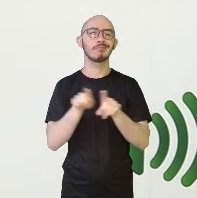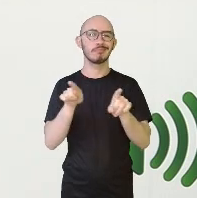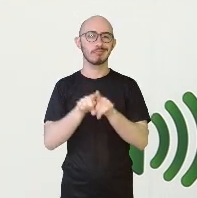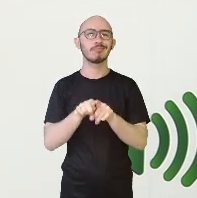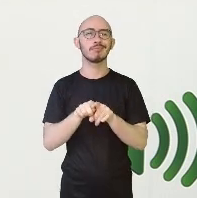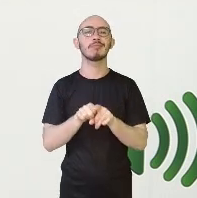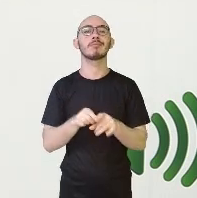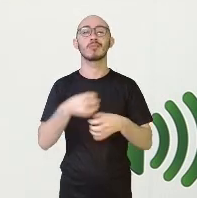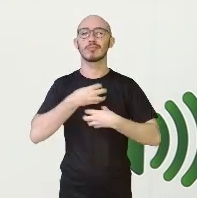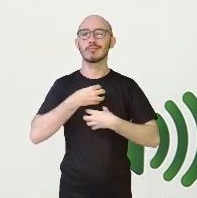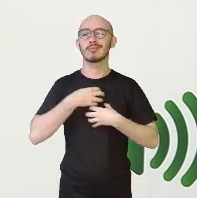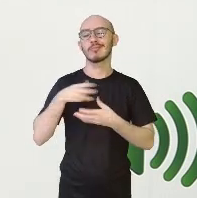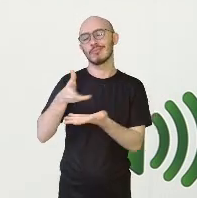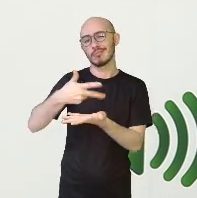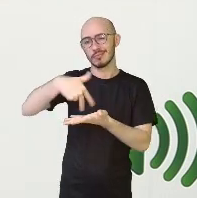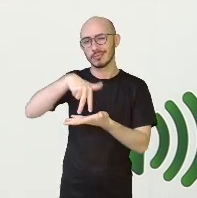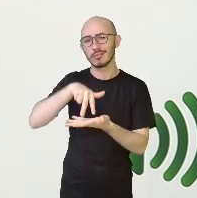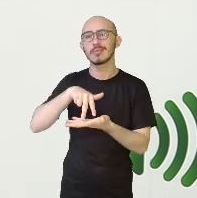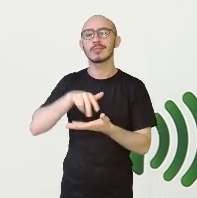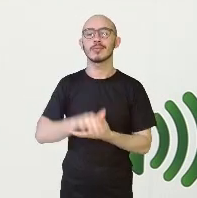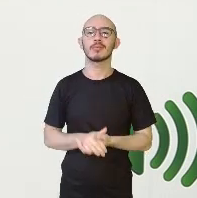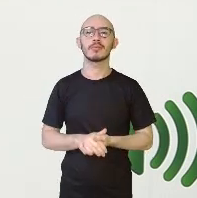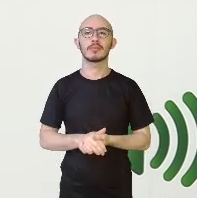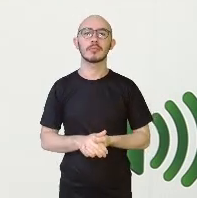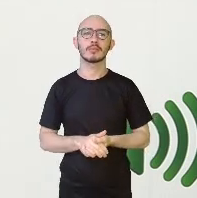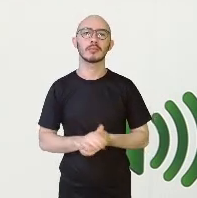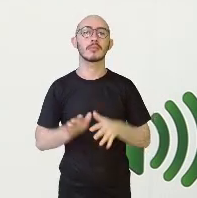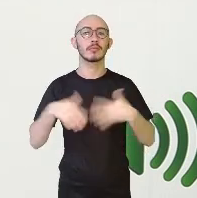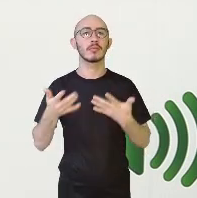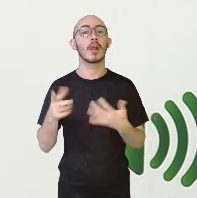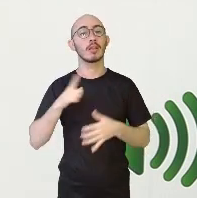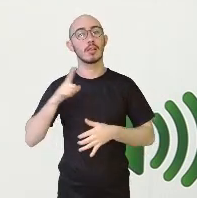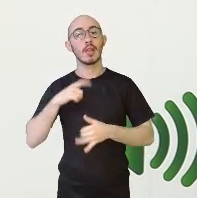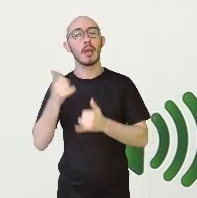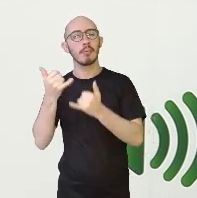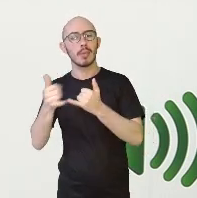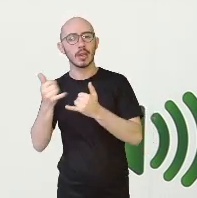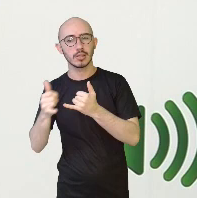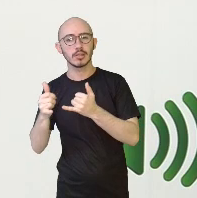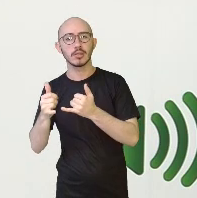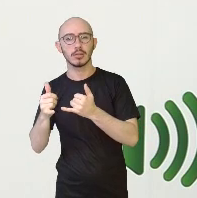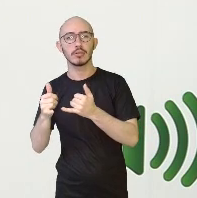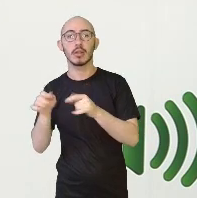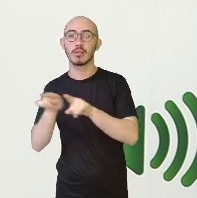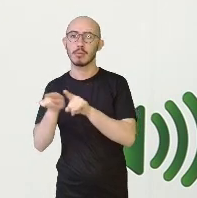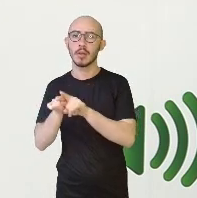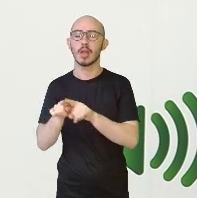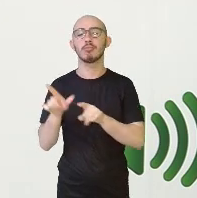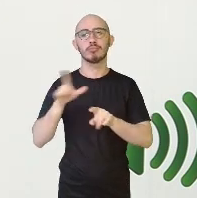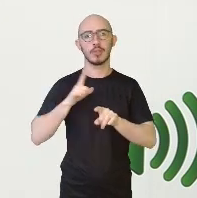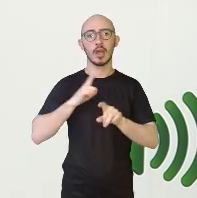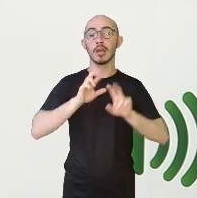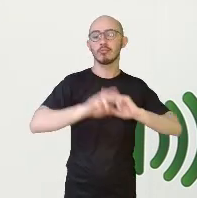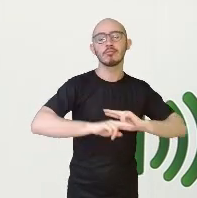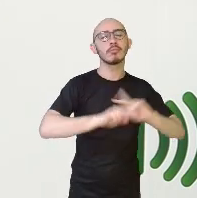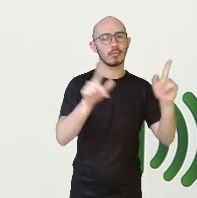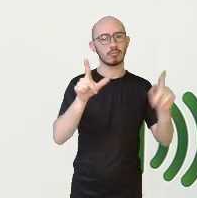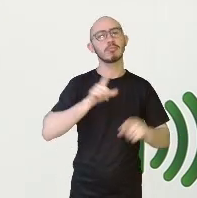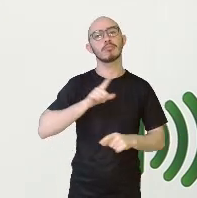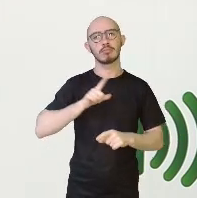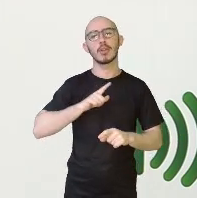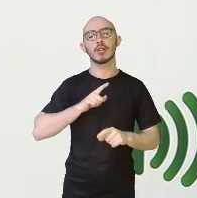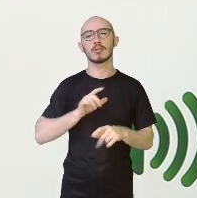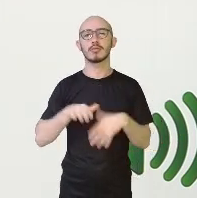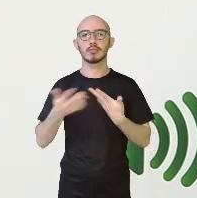E essas danças, elas apresentam semelhanças, mas também têm diferenças, tanto do ritmo quanto